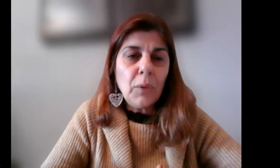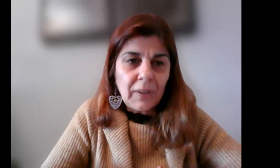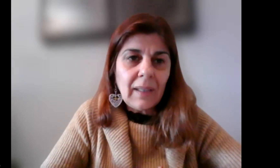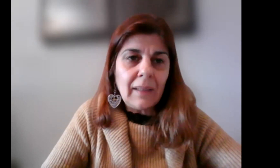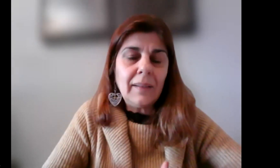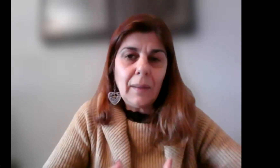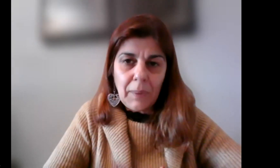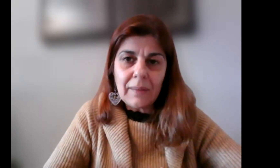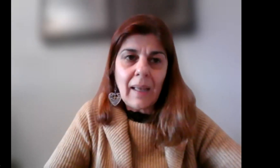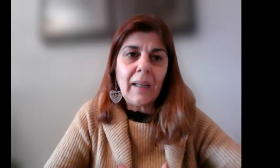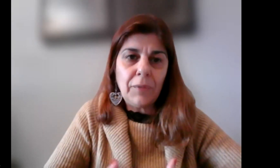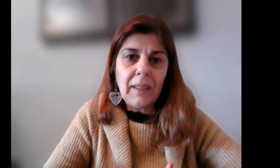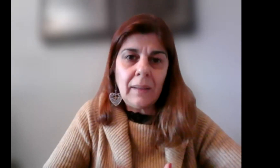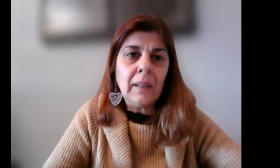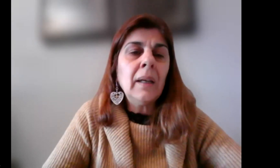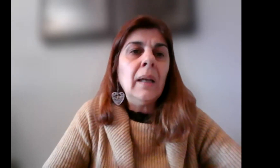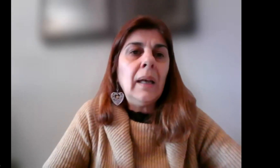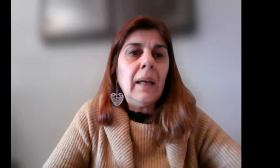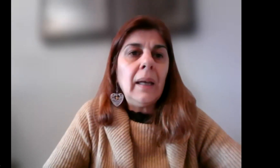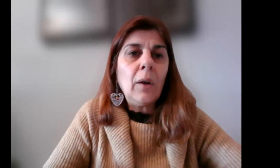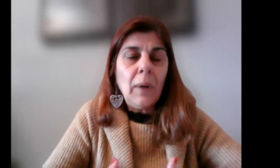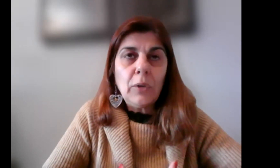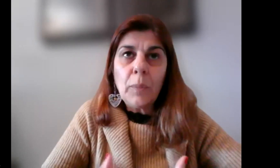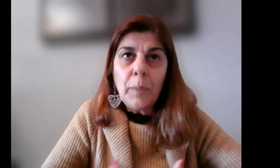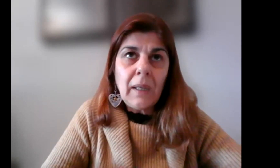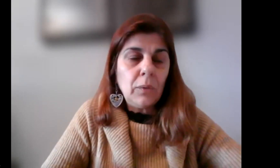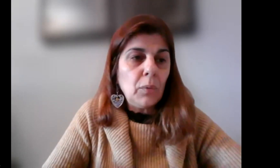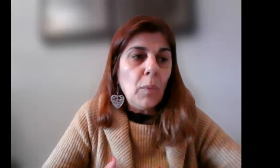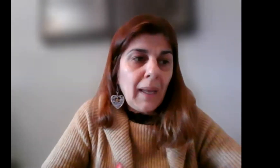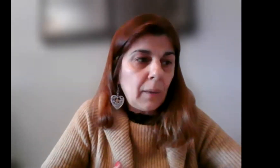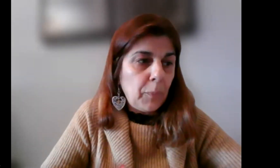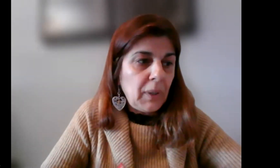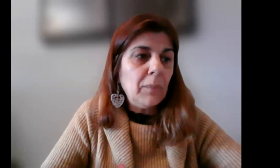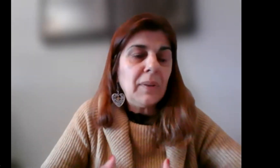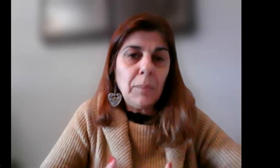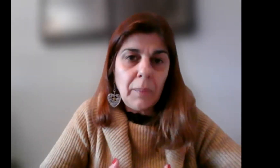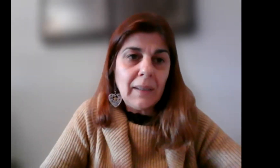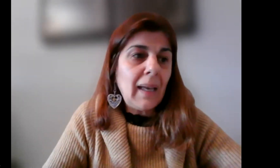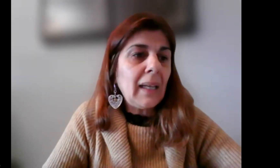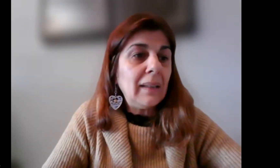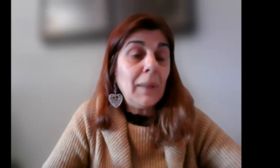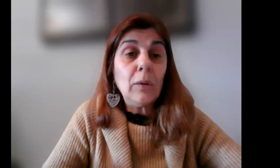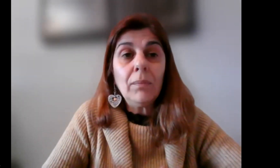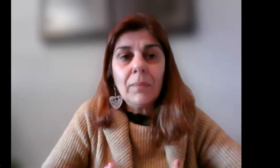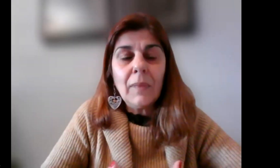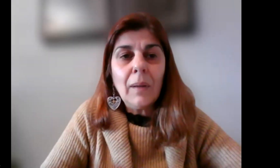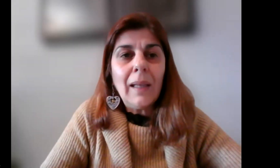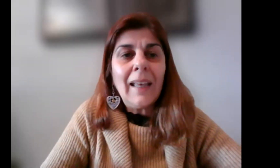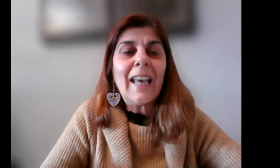mais concertadas e a pensar, a refletir, enquanto agrupamento, como é que poderíamos implementar aqui